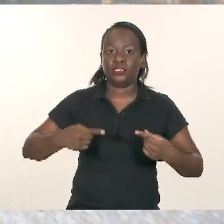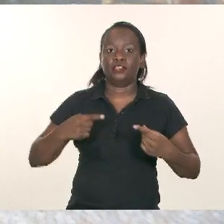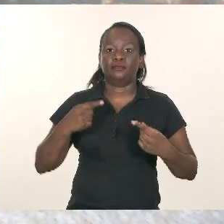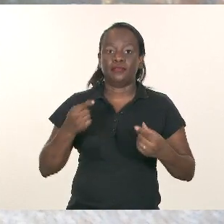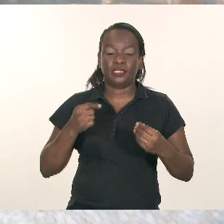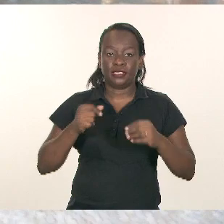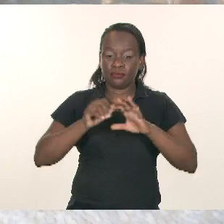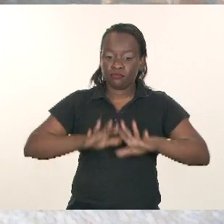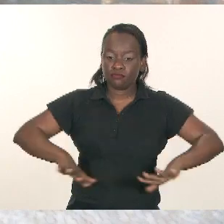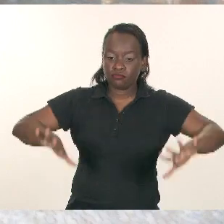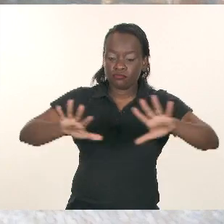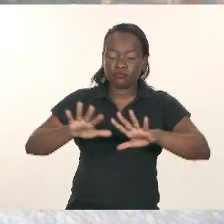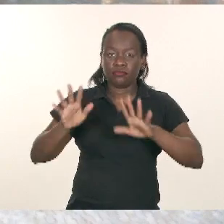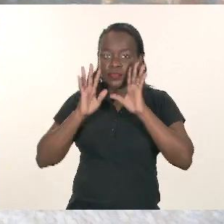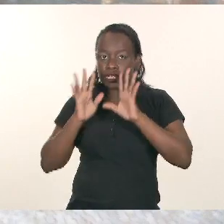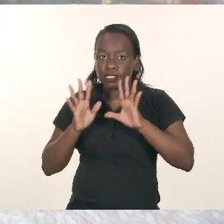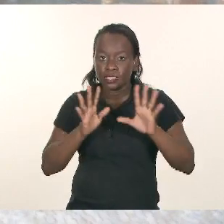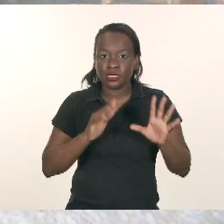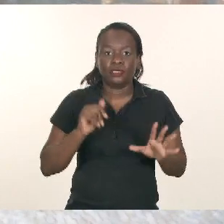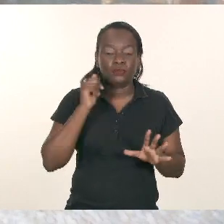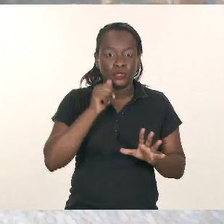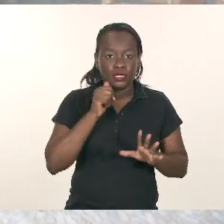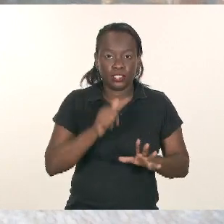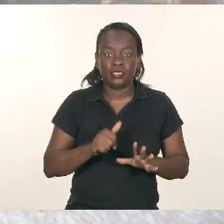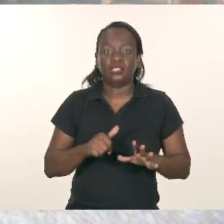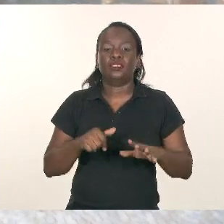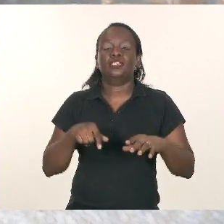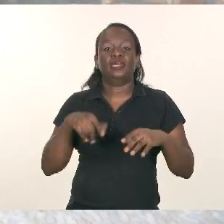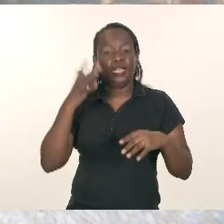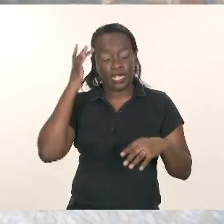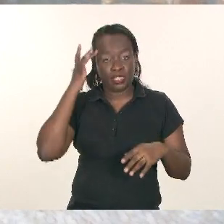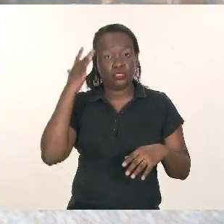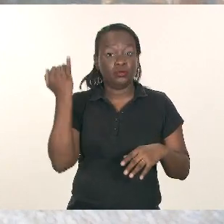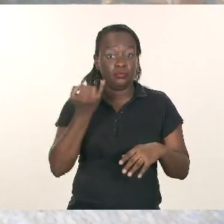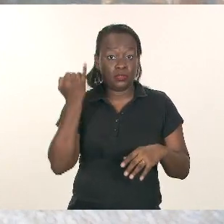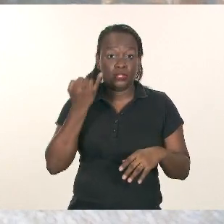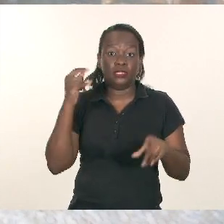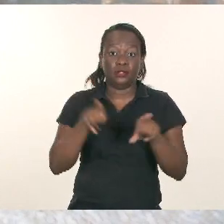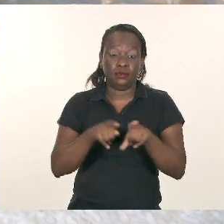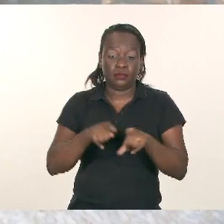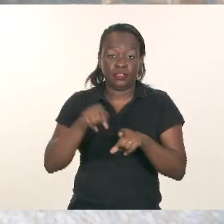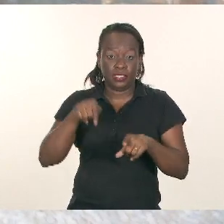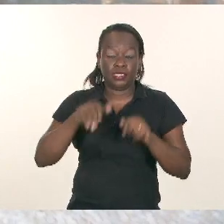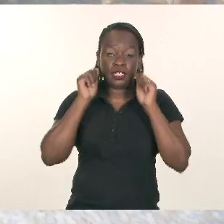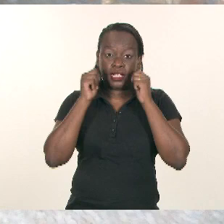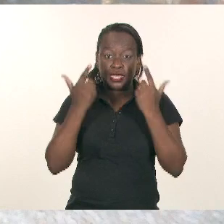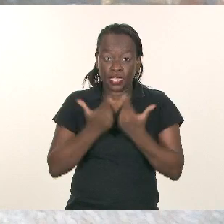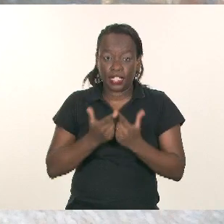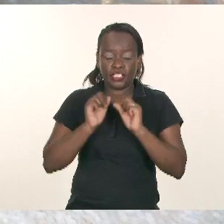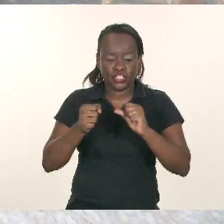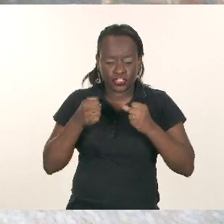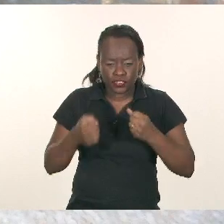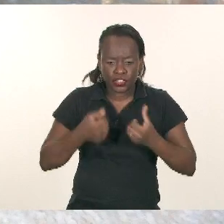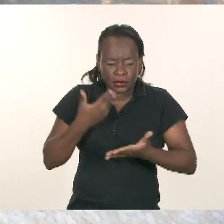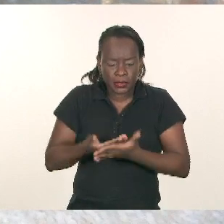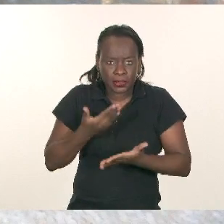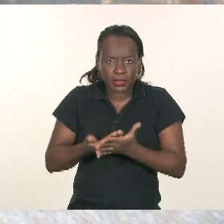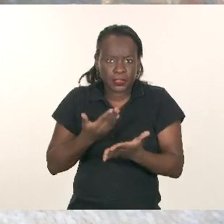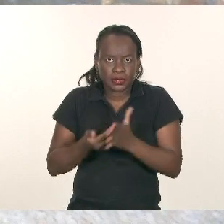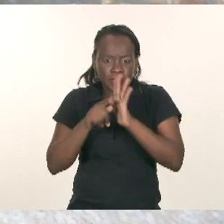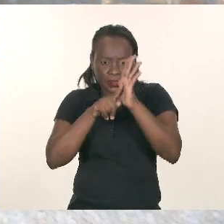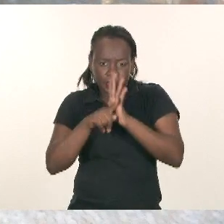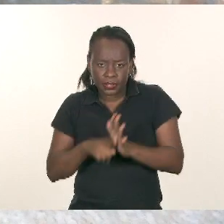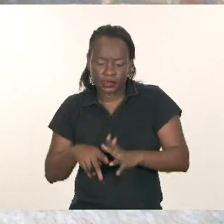uma rede de atenção às mulheres. Acho significativo que essa casa esteja se debruçando sobre